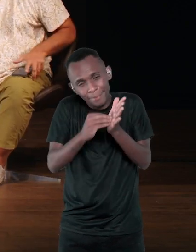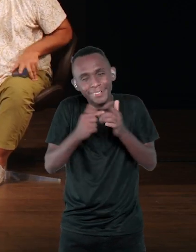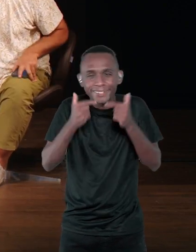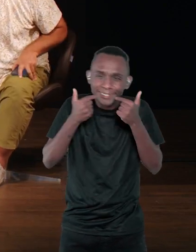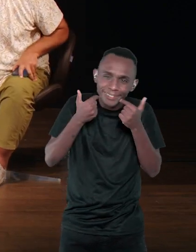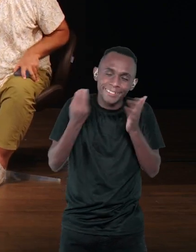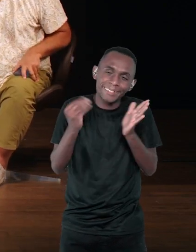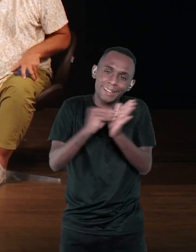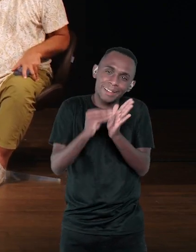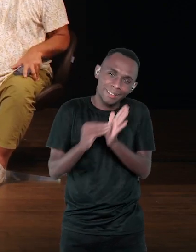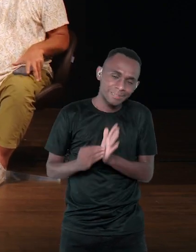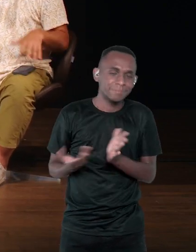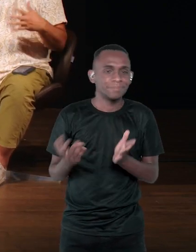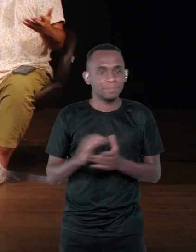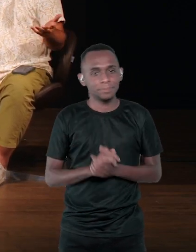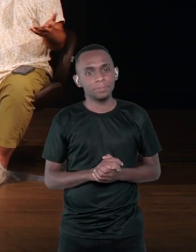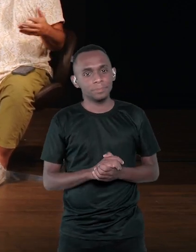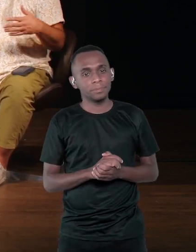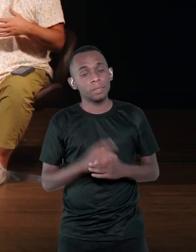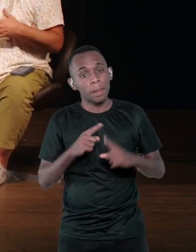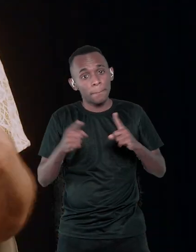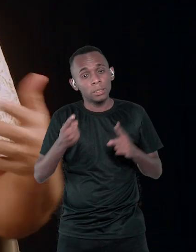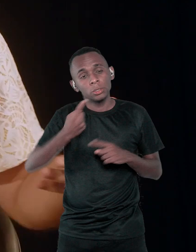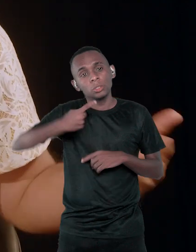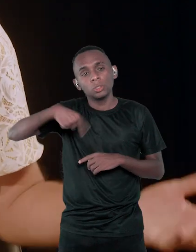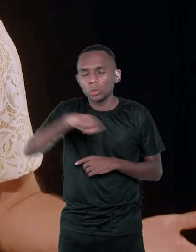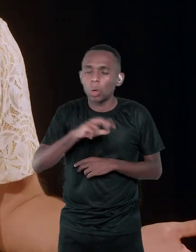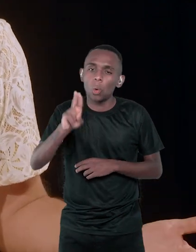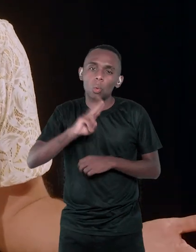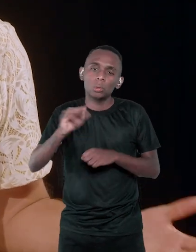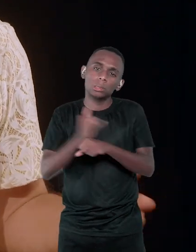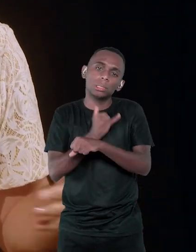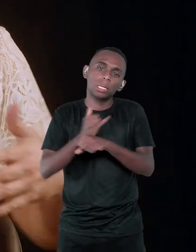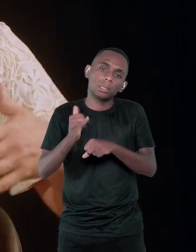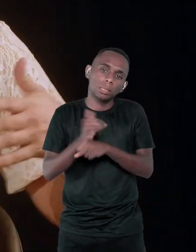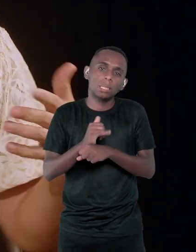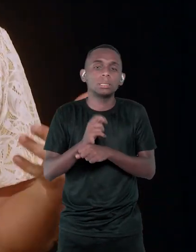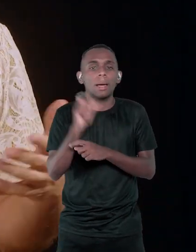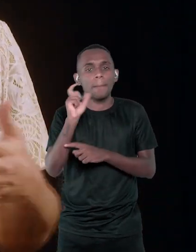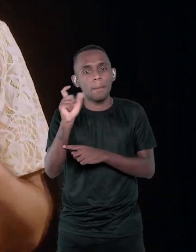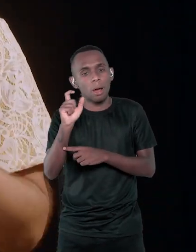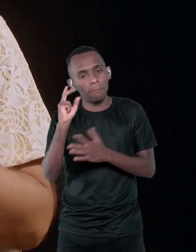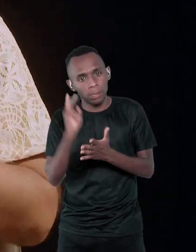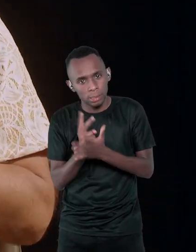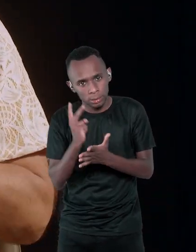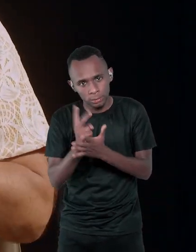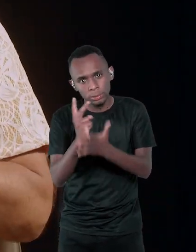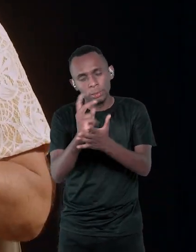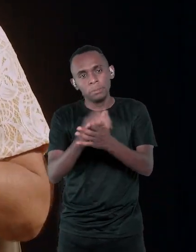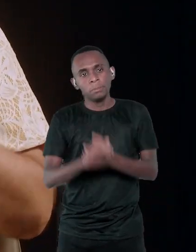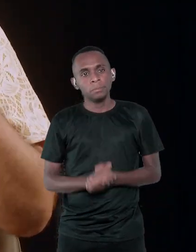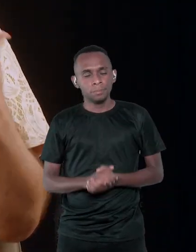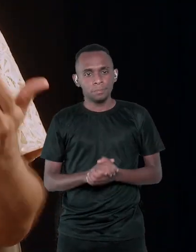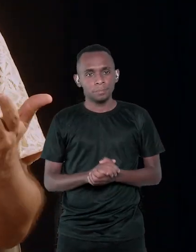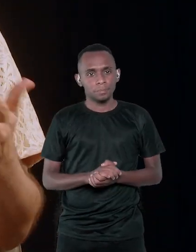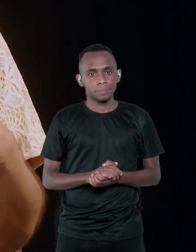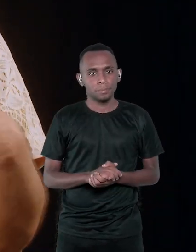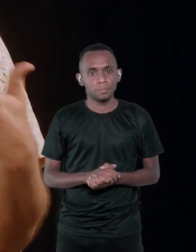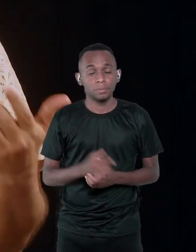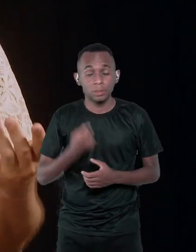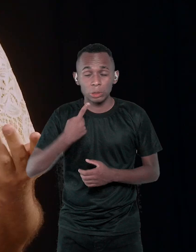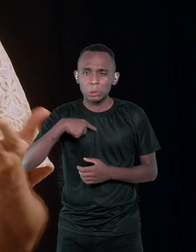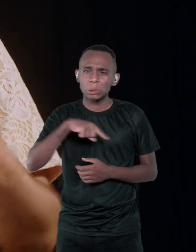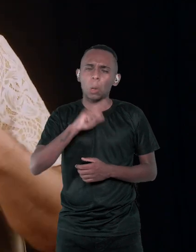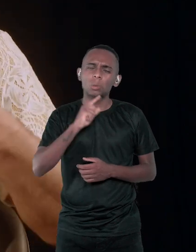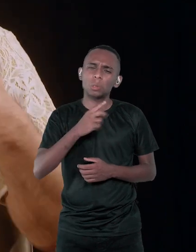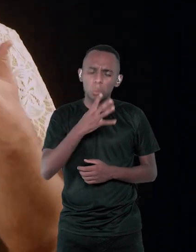Mas a gente usa palavras sempre. Eu tenho uma admiração, uma idolatria, uma